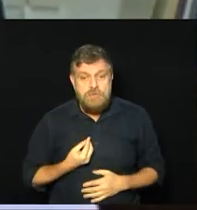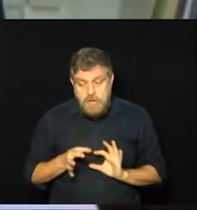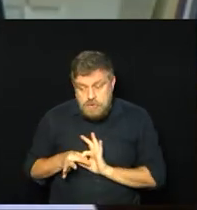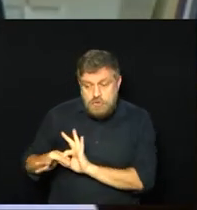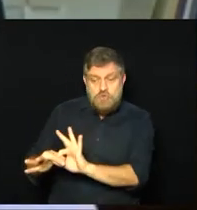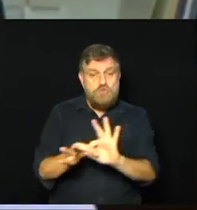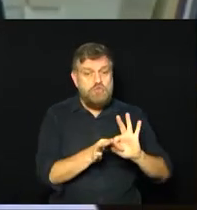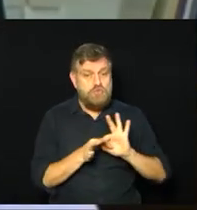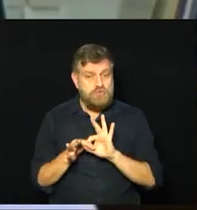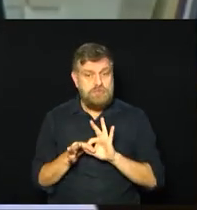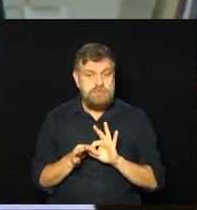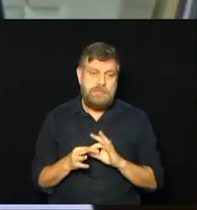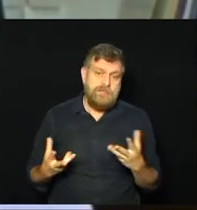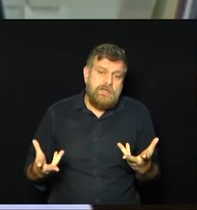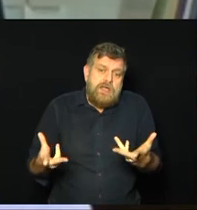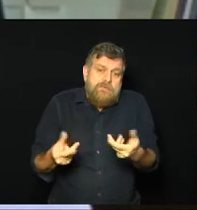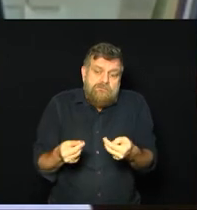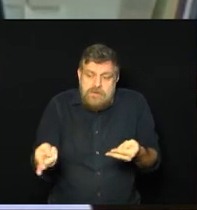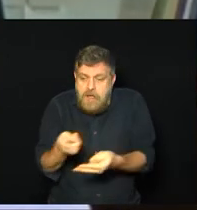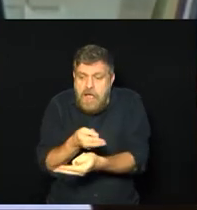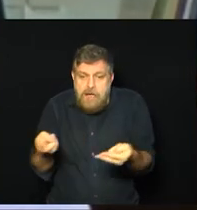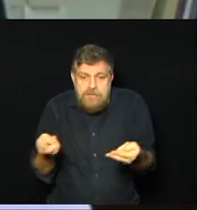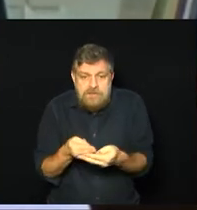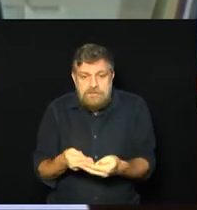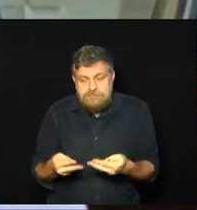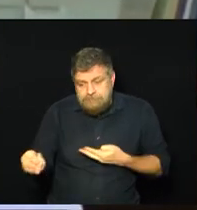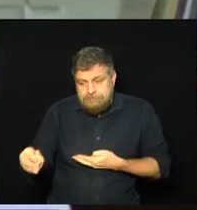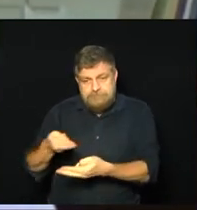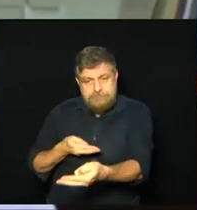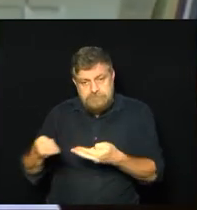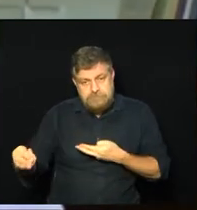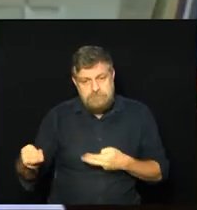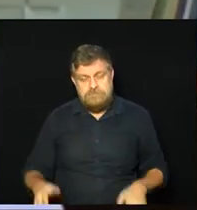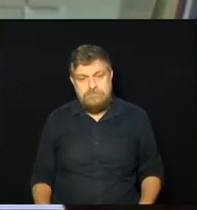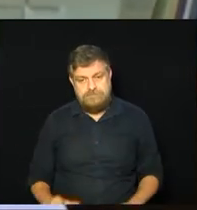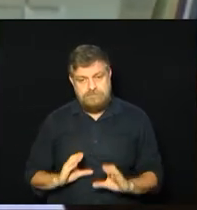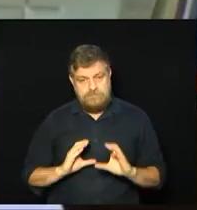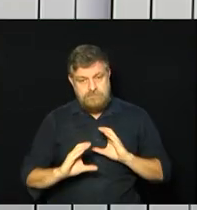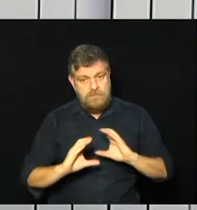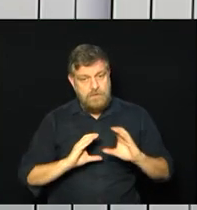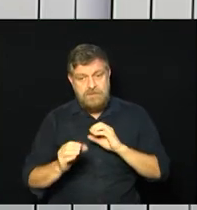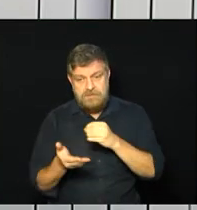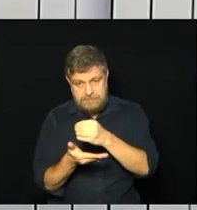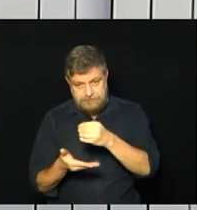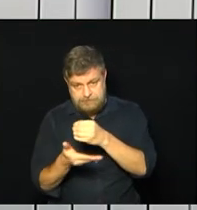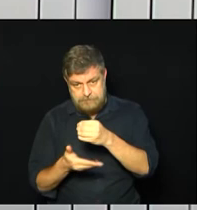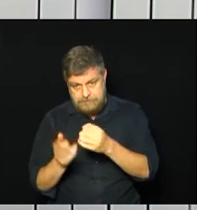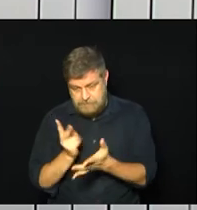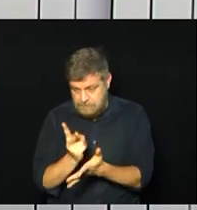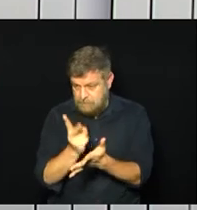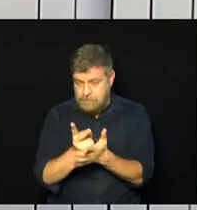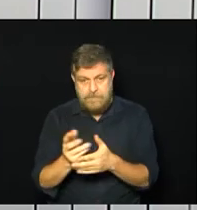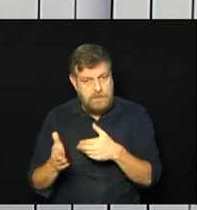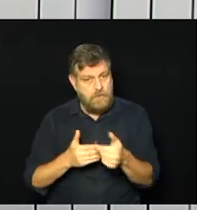juntos. Isso aqui é fabuloso para as relações interpessoais. E essa comunicação, ela é fundamental, né? Sempre foi em